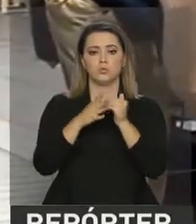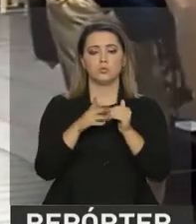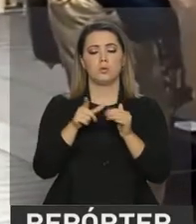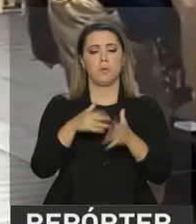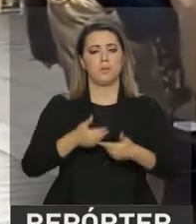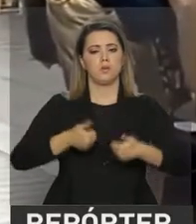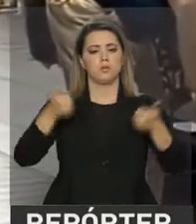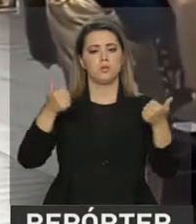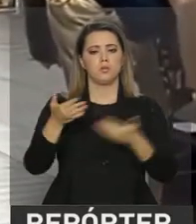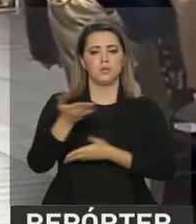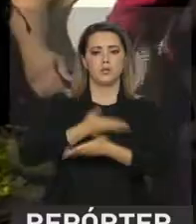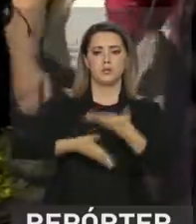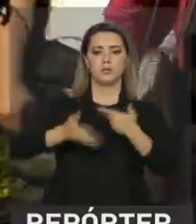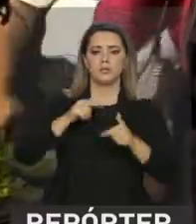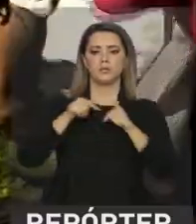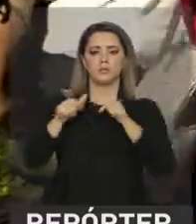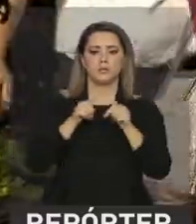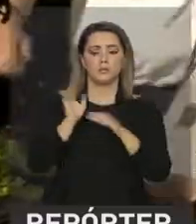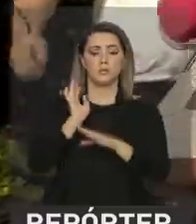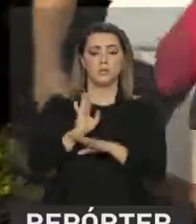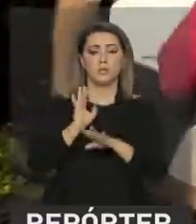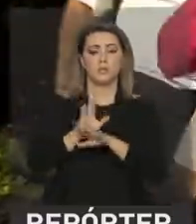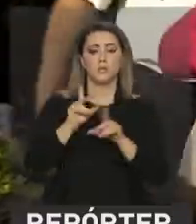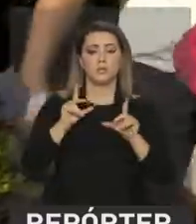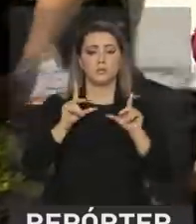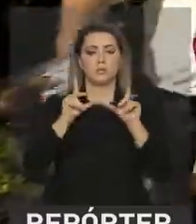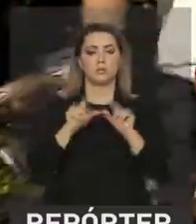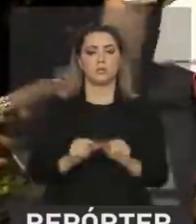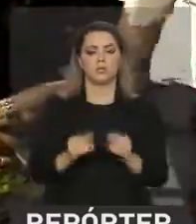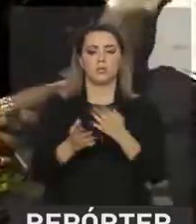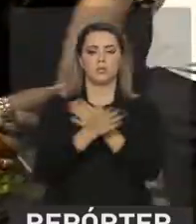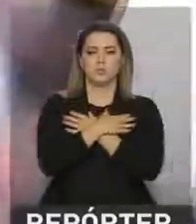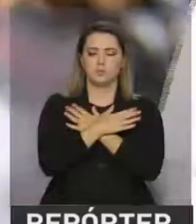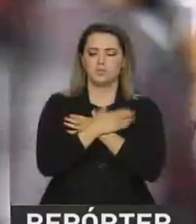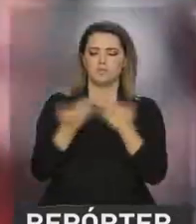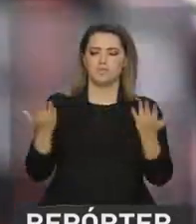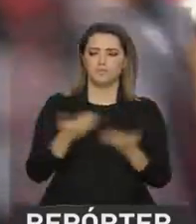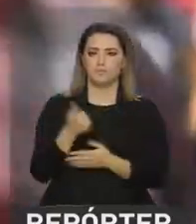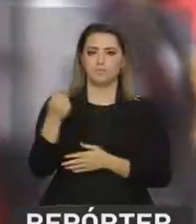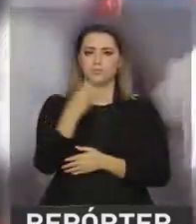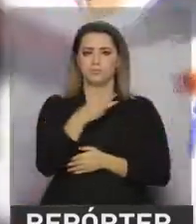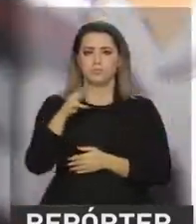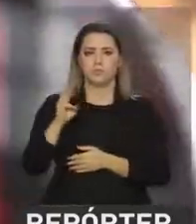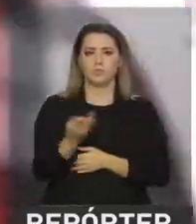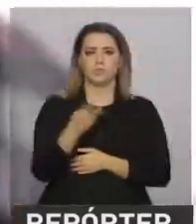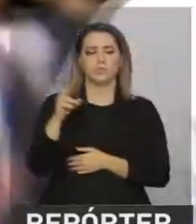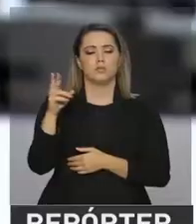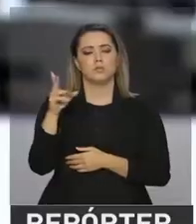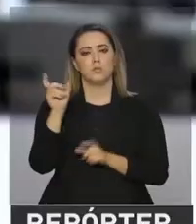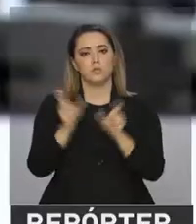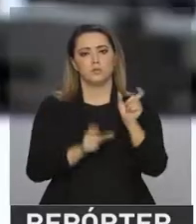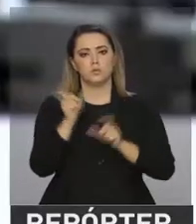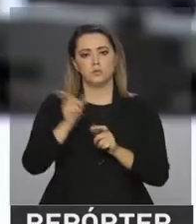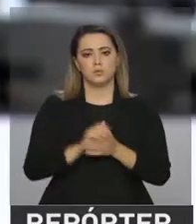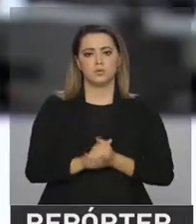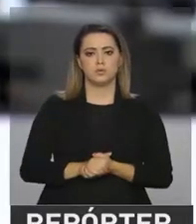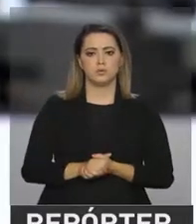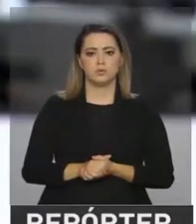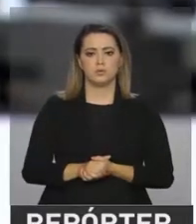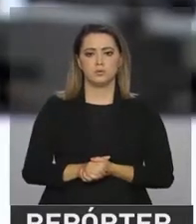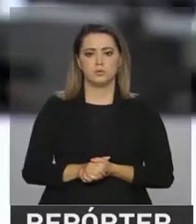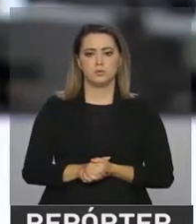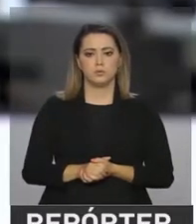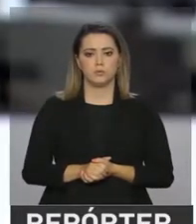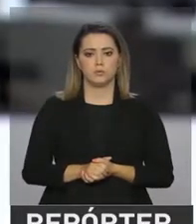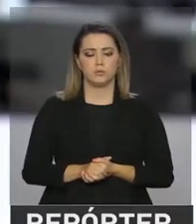melhorar as relações de trabalho e ajudar a reduzir o desemprego que hoje assola 14 milhões de brasileiros traz aspectos